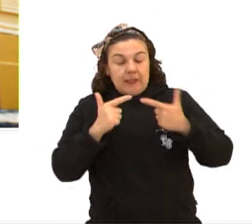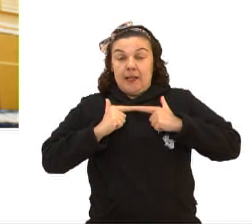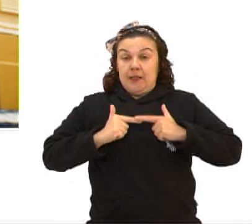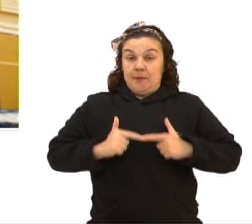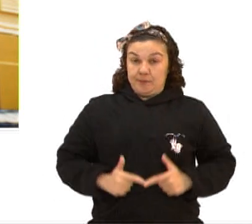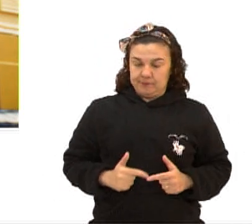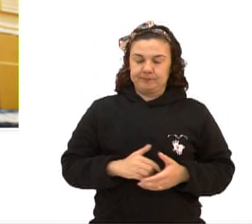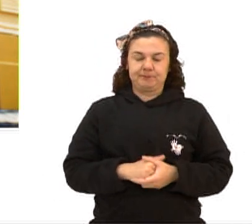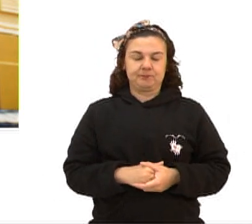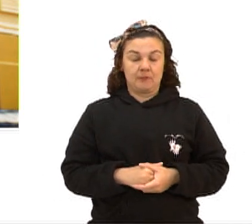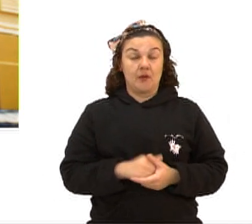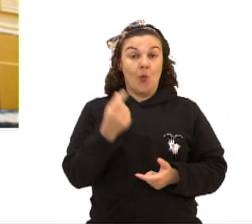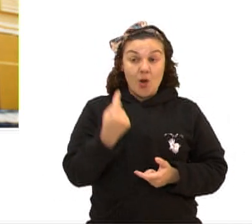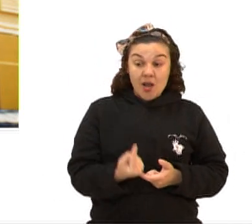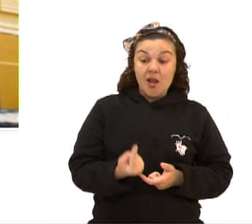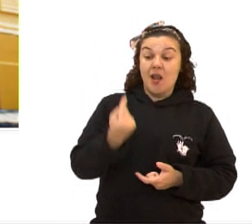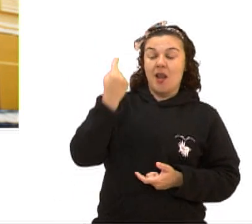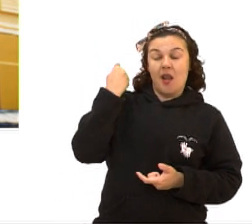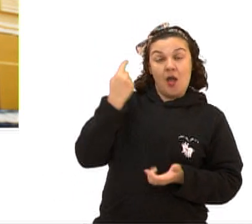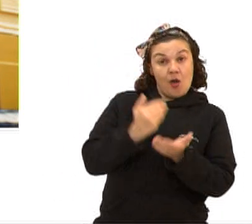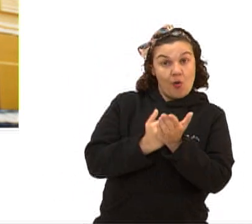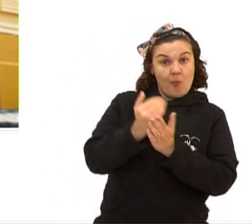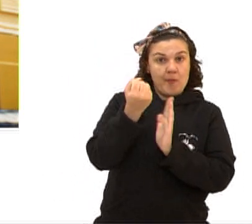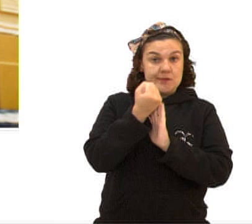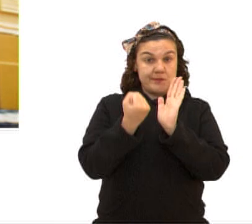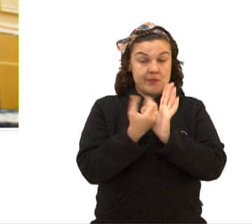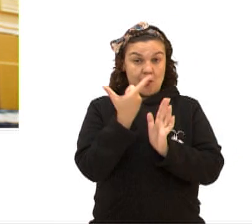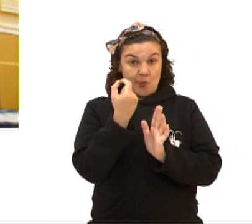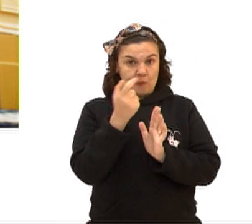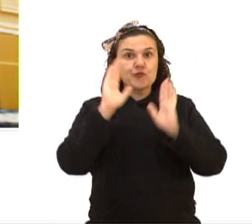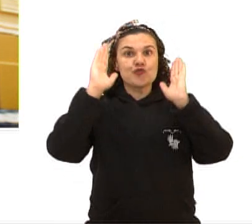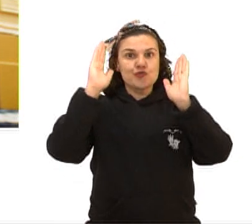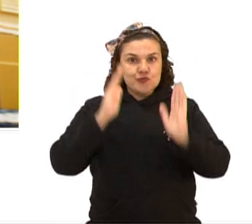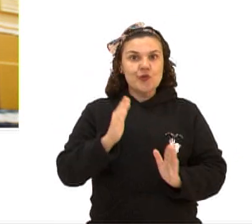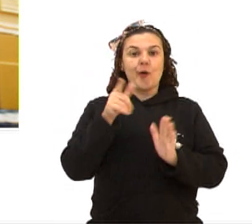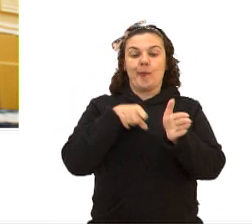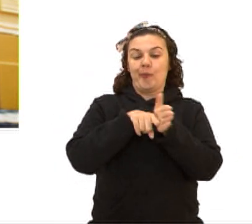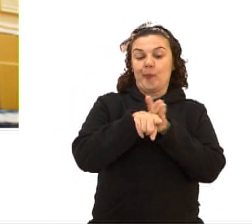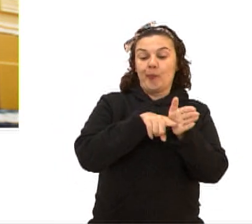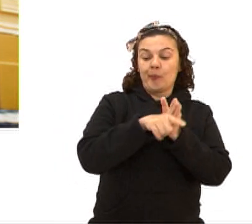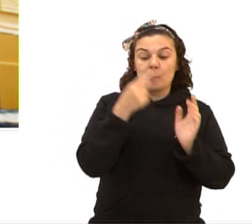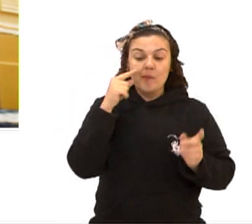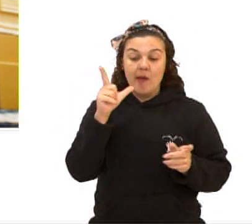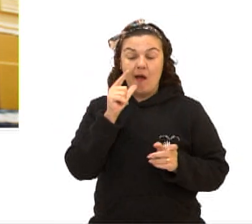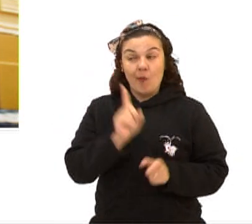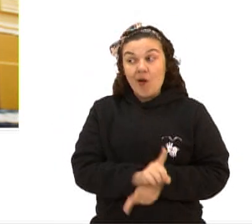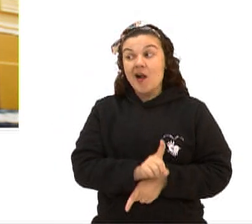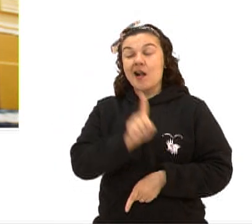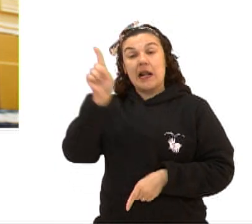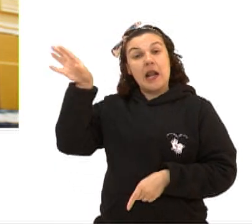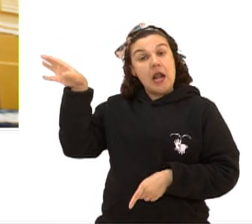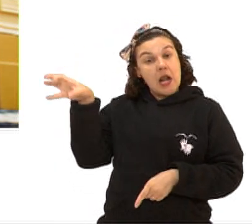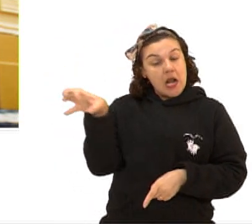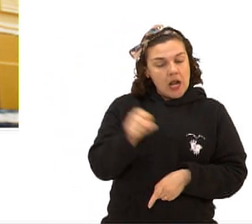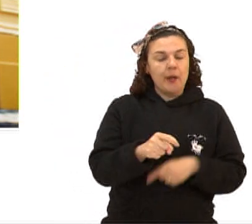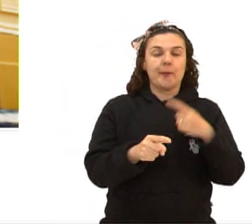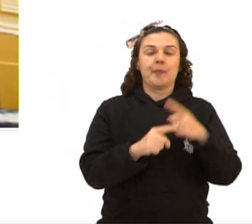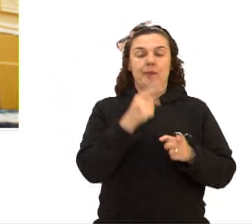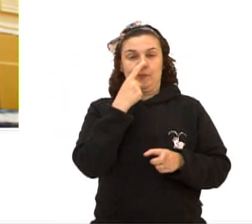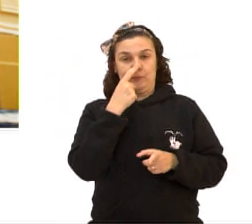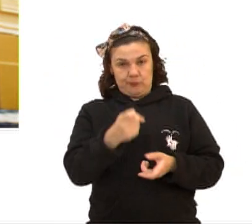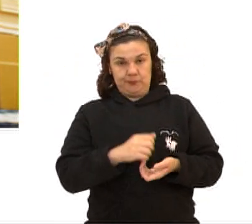início do século XX, já tivemos que buscar água lá na Serra do Mar, a 40 quilômetros de distância